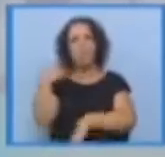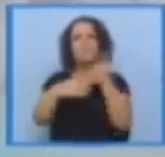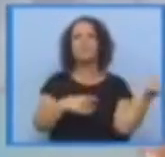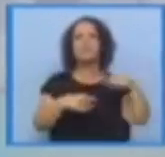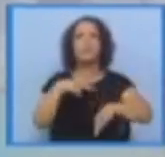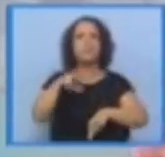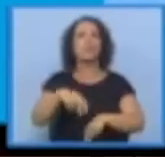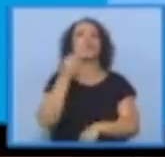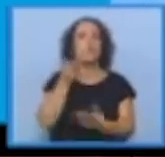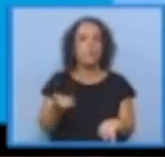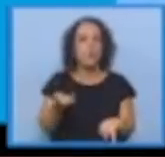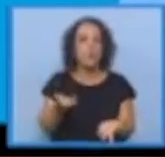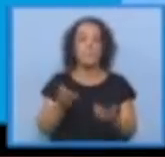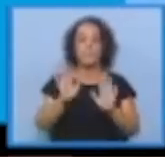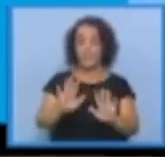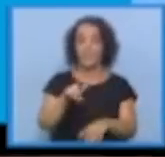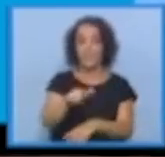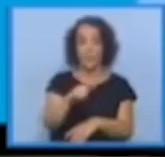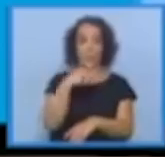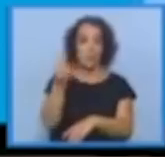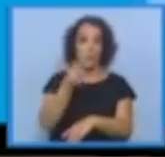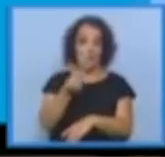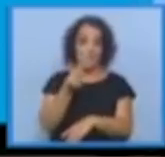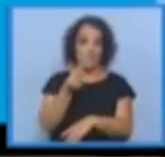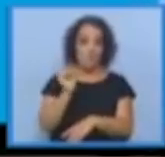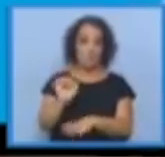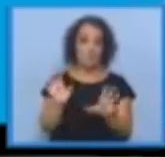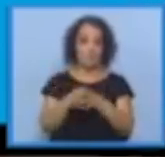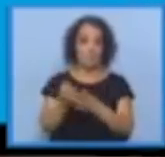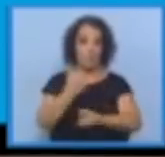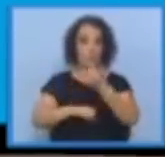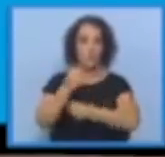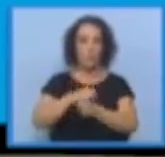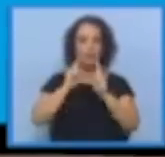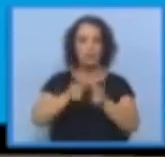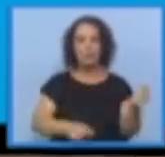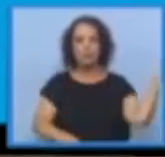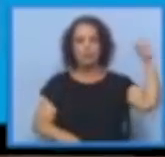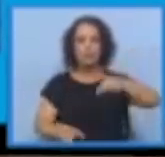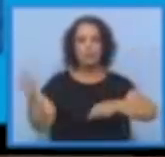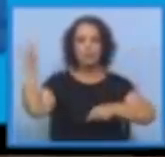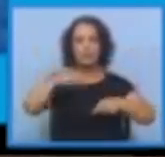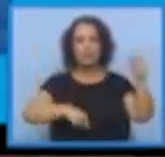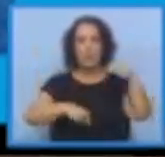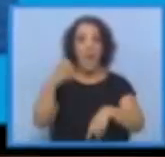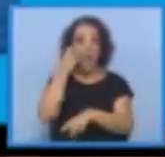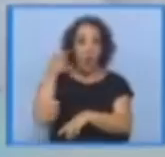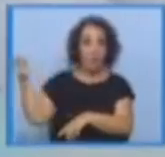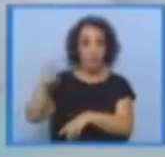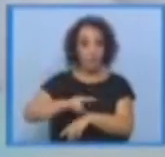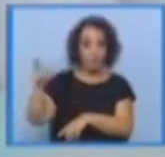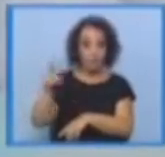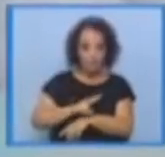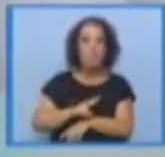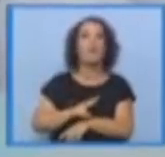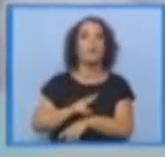então? Entretanto, os jovens do movimento começaram a chegar a Portugal e começaram com o movimento. Vindo de Angola para cá, não é? Vindo de Angola